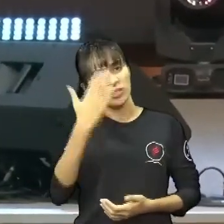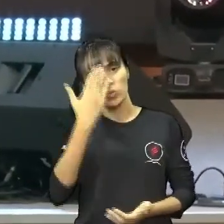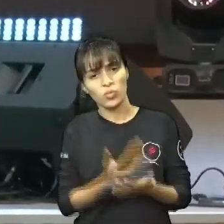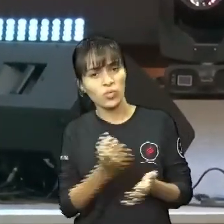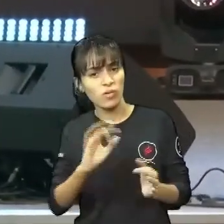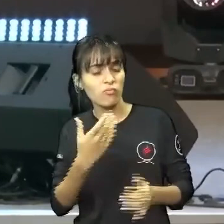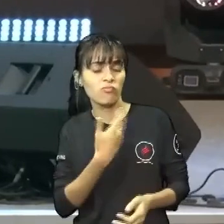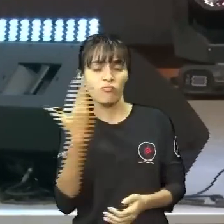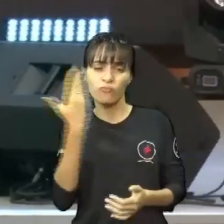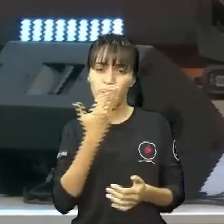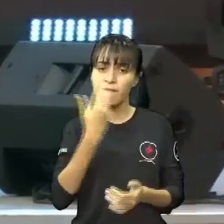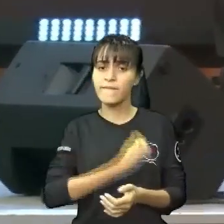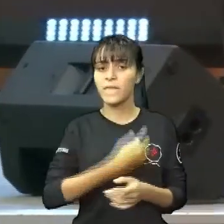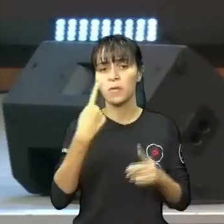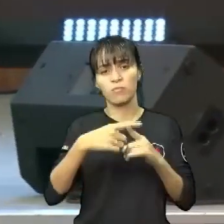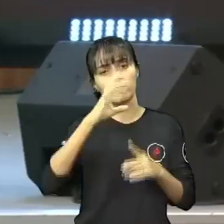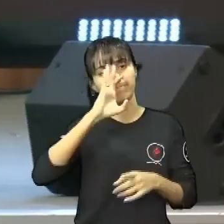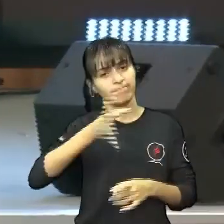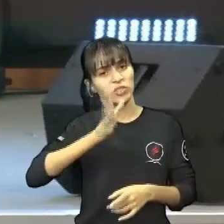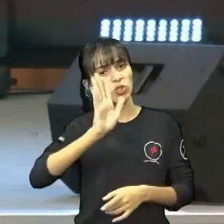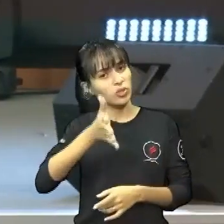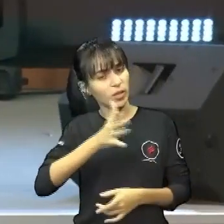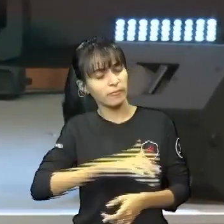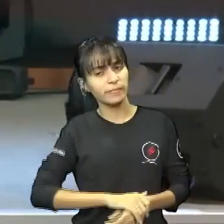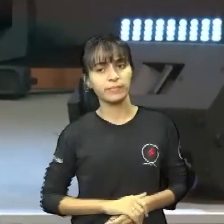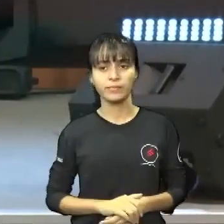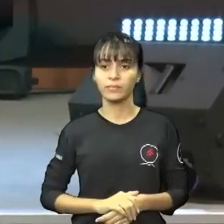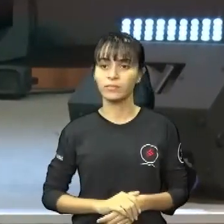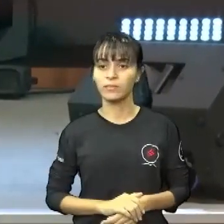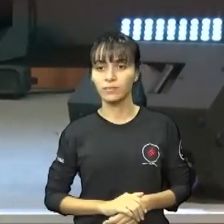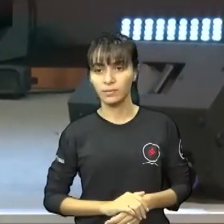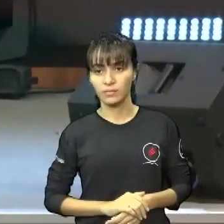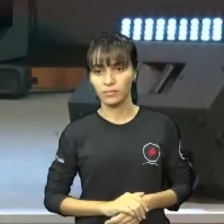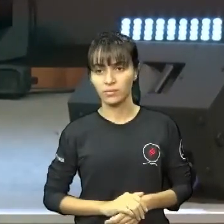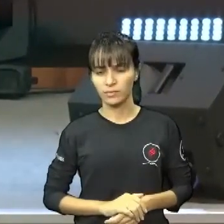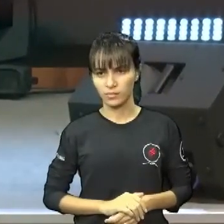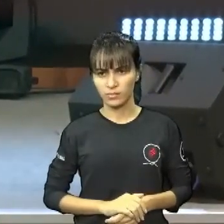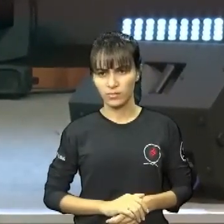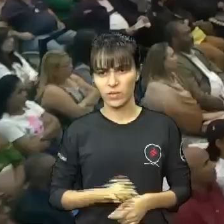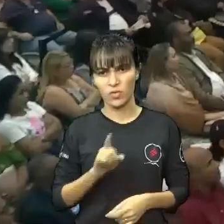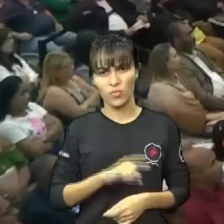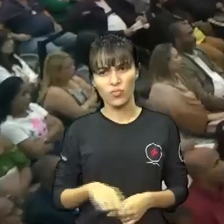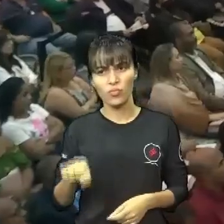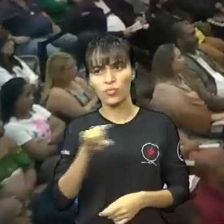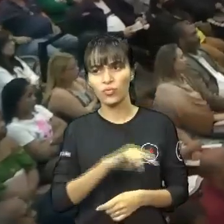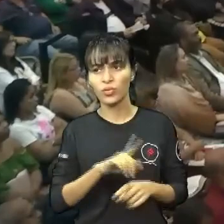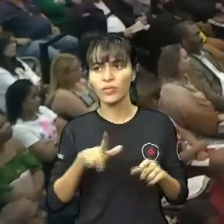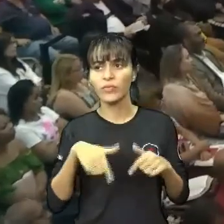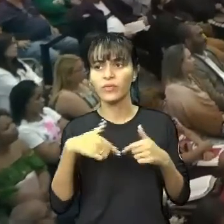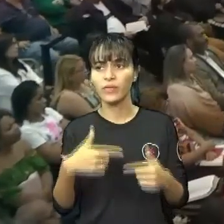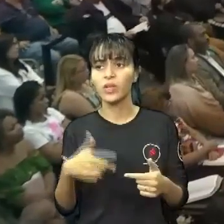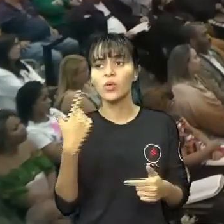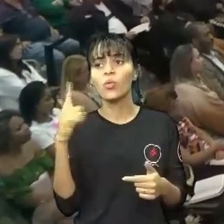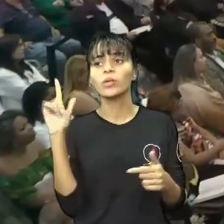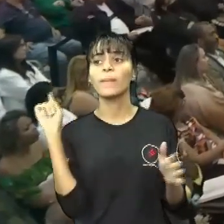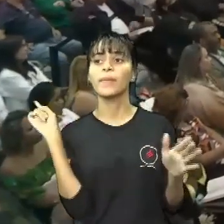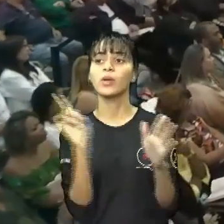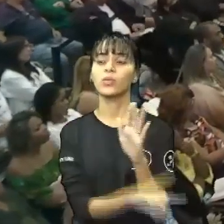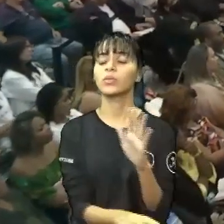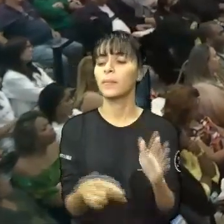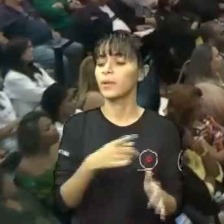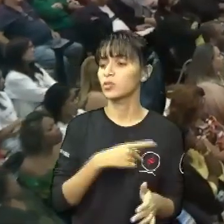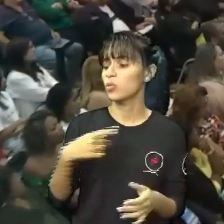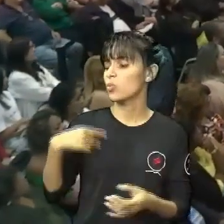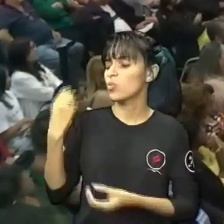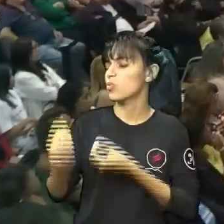verá a vida porque já está condenado E aí você faz uma outra pergunta pastor como é que